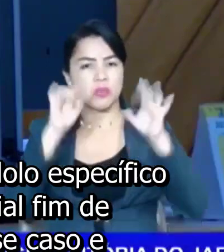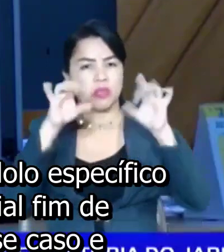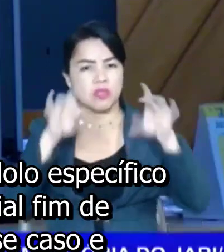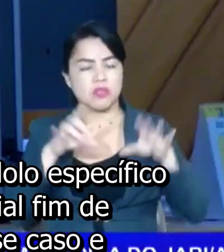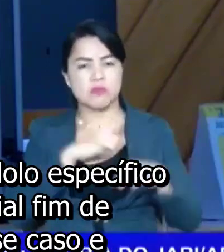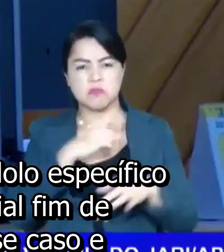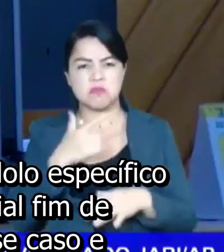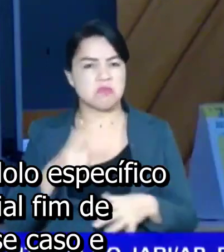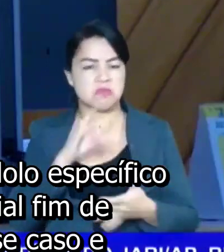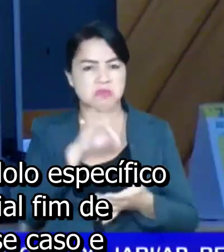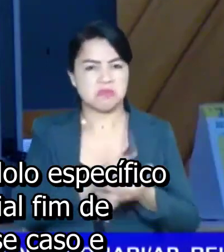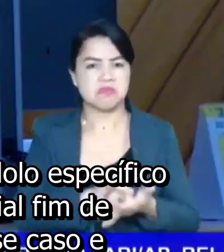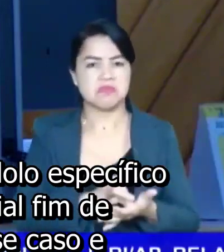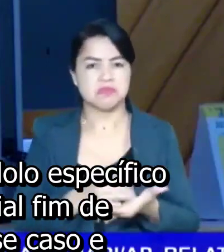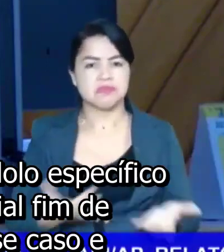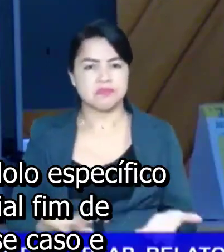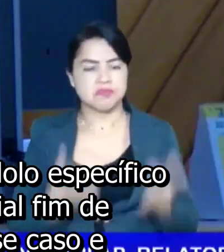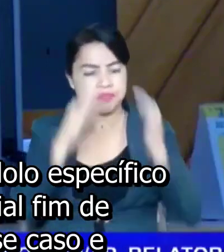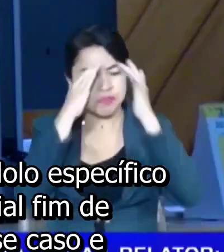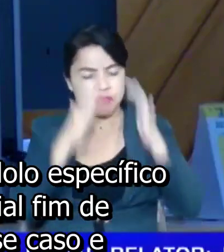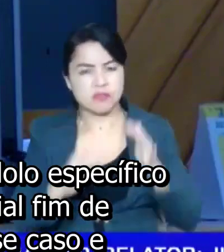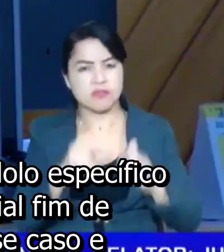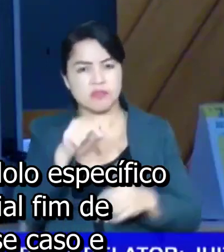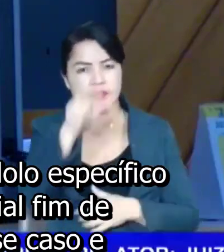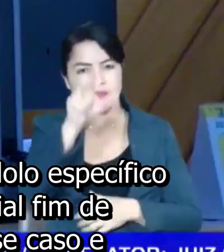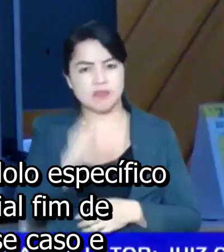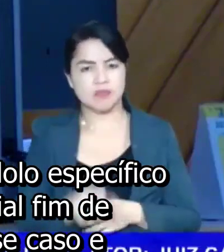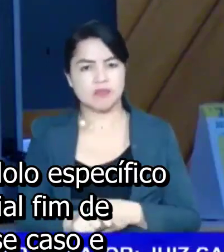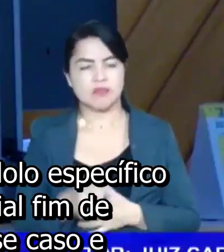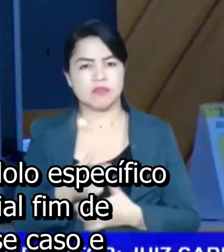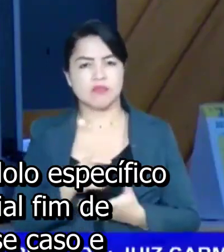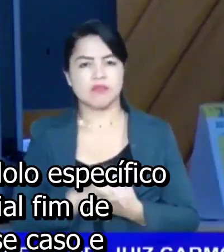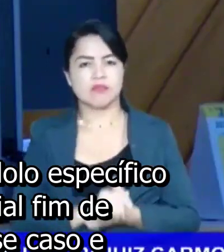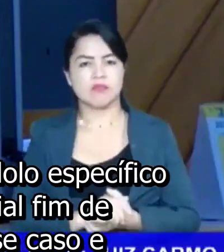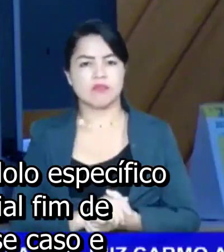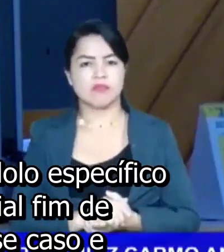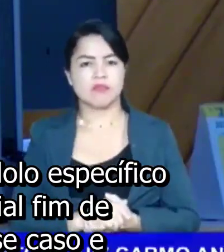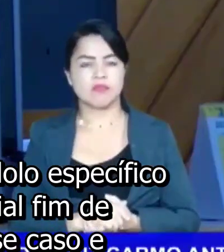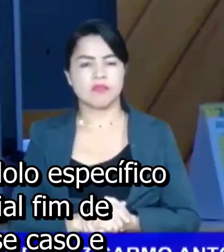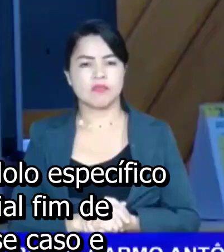injusto. E esse caso